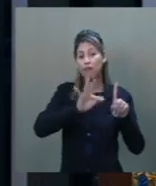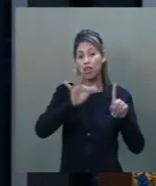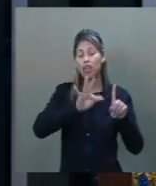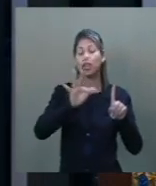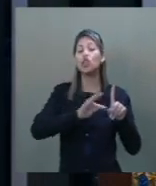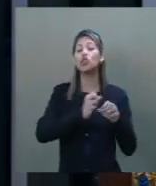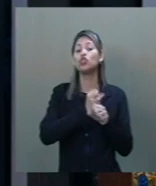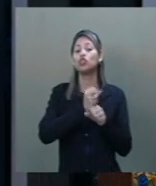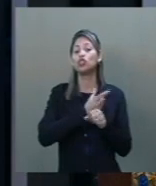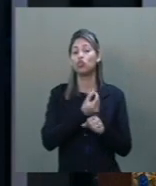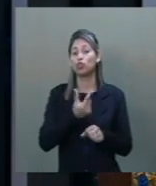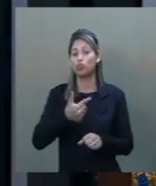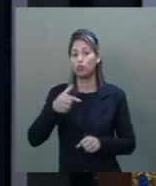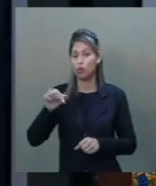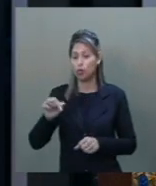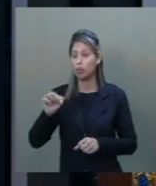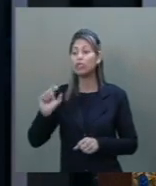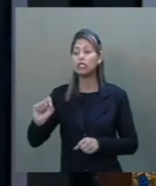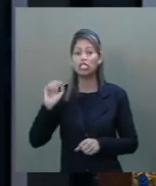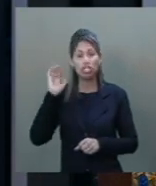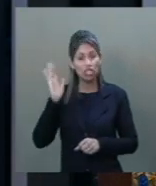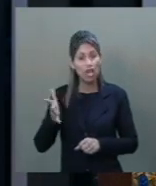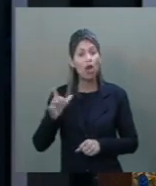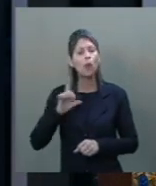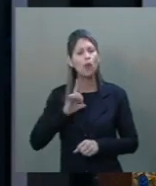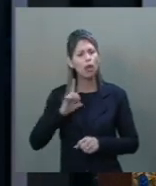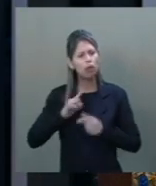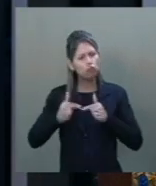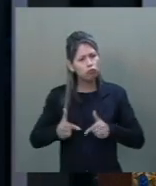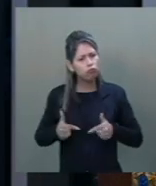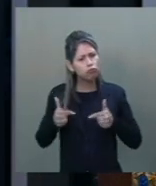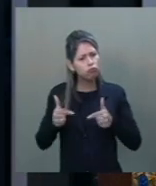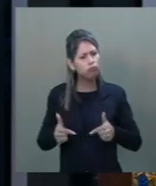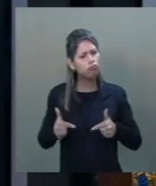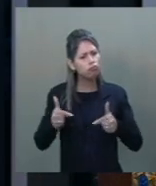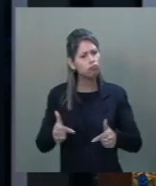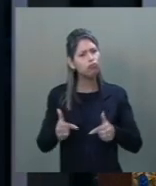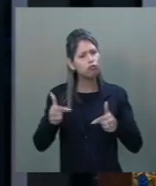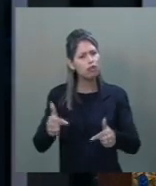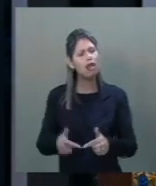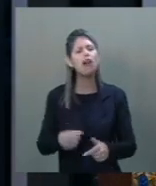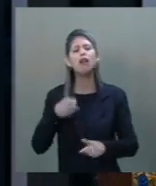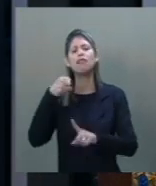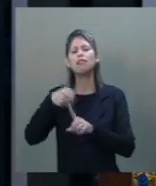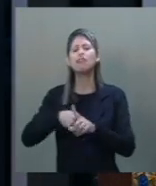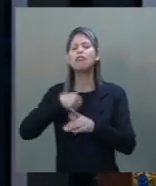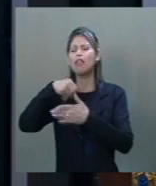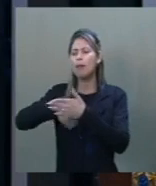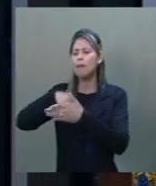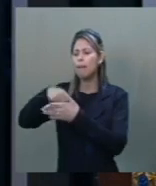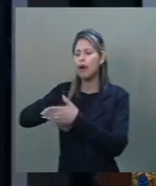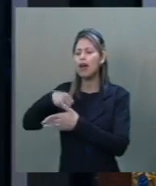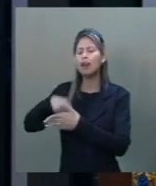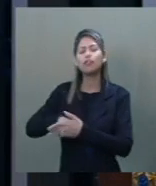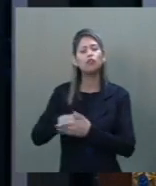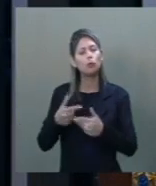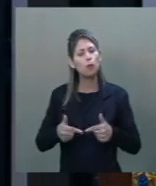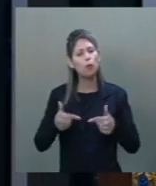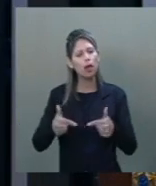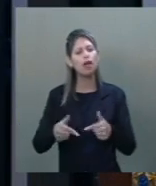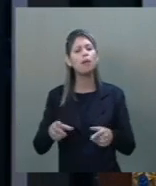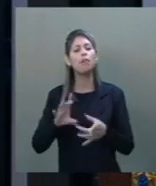dúvida, 16 anos de muito trabalho, muitos debates e de uma luta contínua pela democracia e